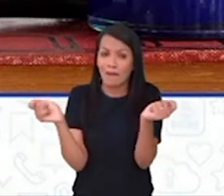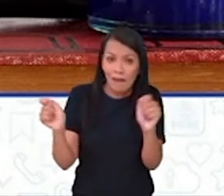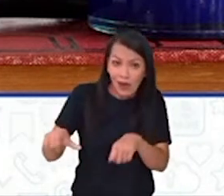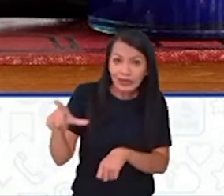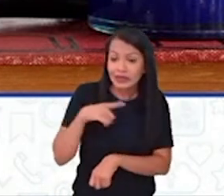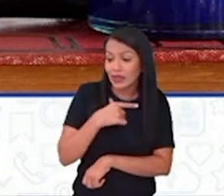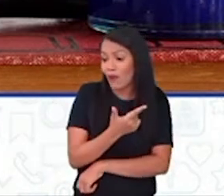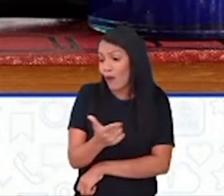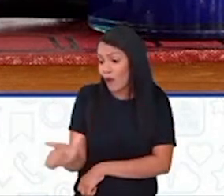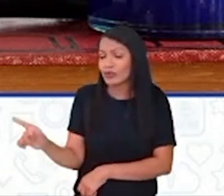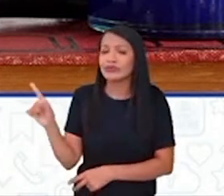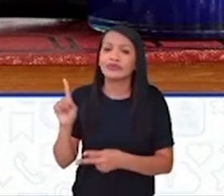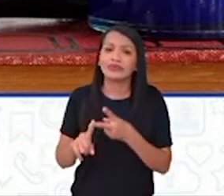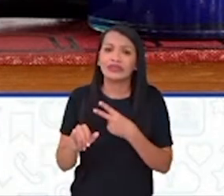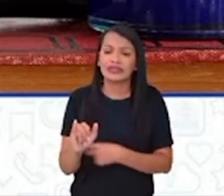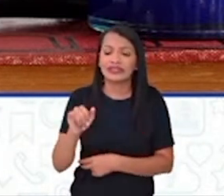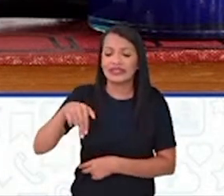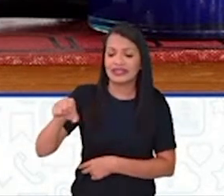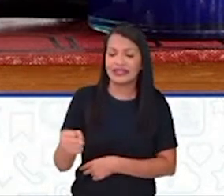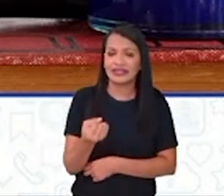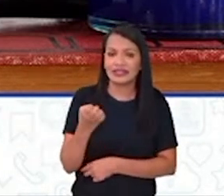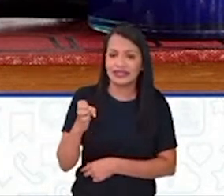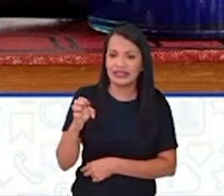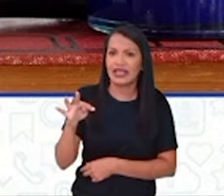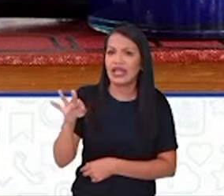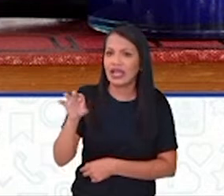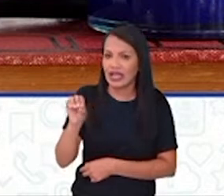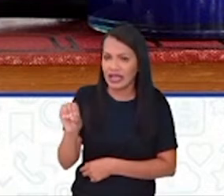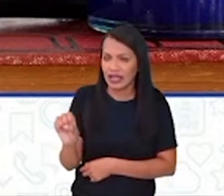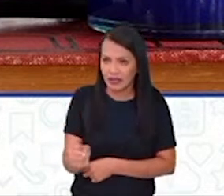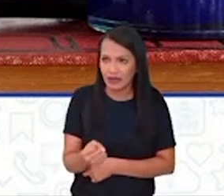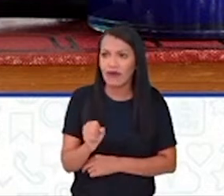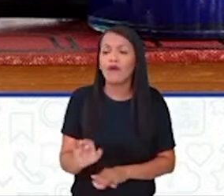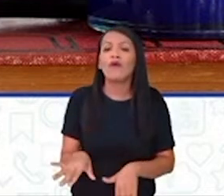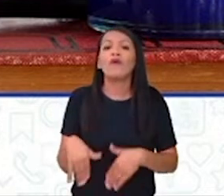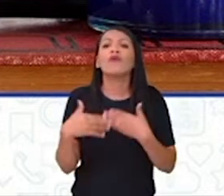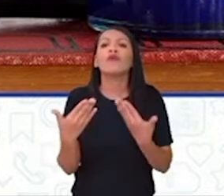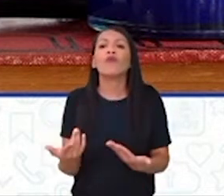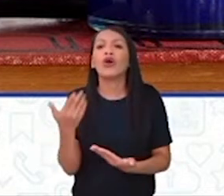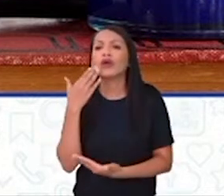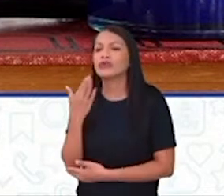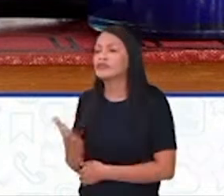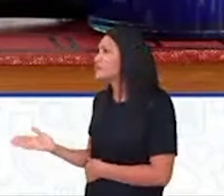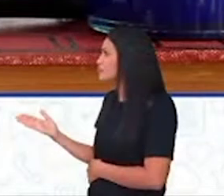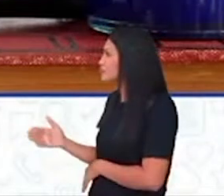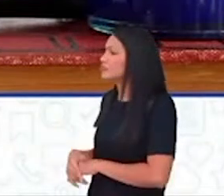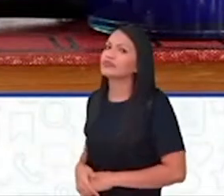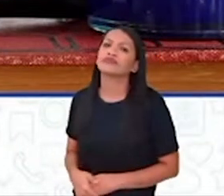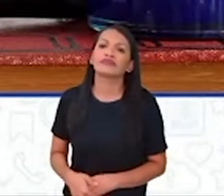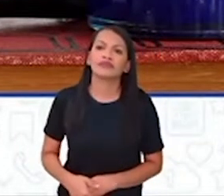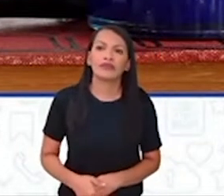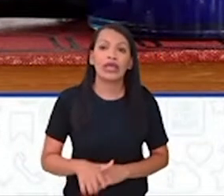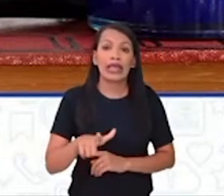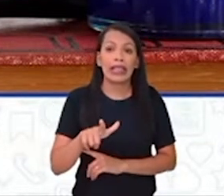outros insetos. Por exemplo, já seria um outro hiperônimo. Verdade. Quando eu digo legume, é hiperônimo de